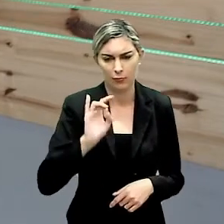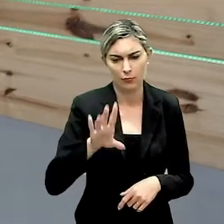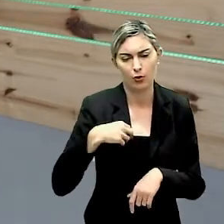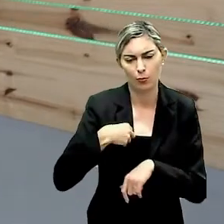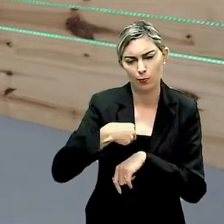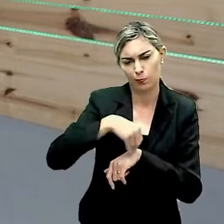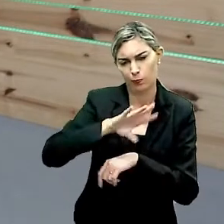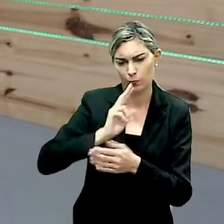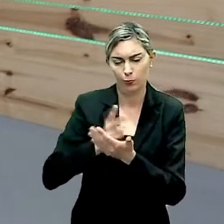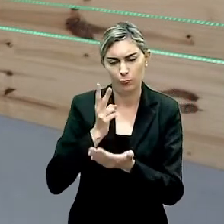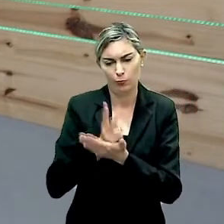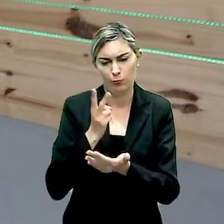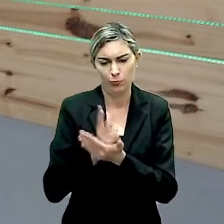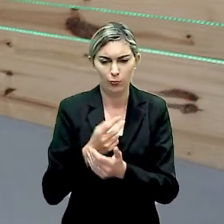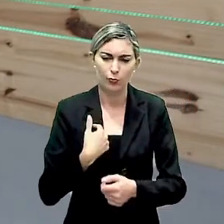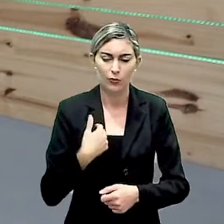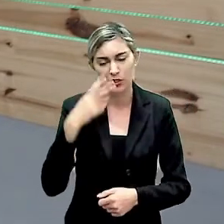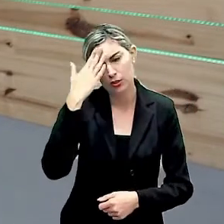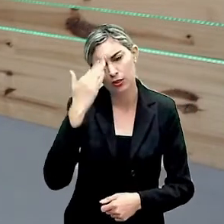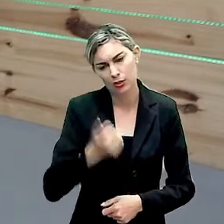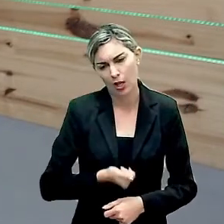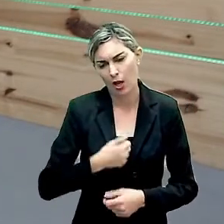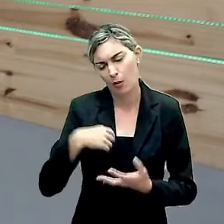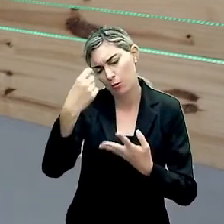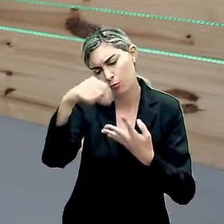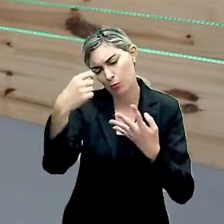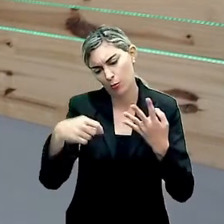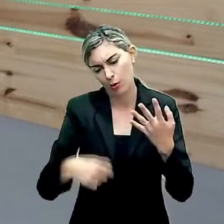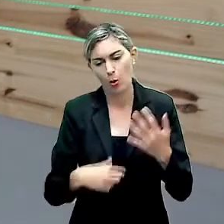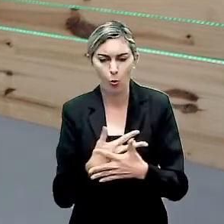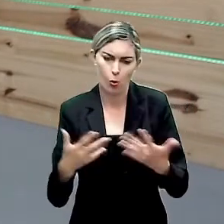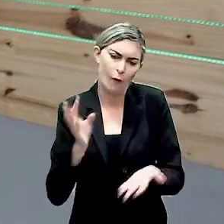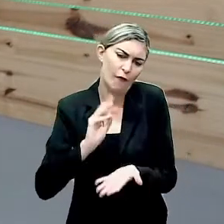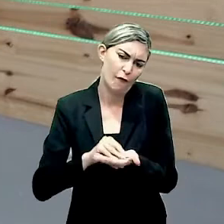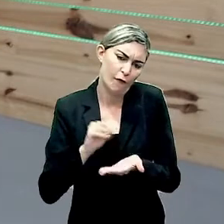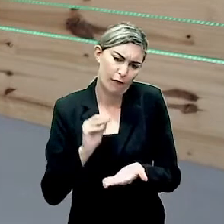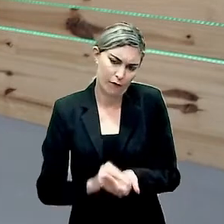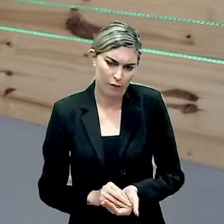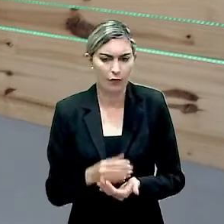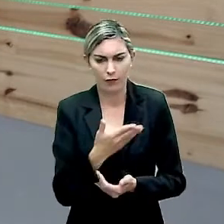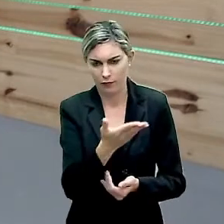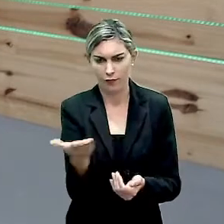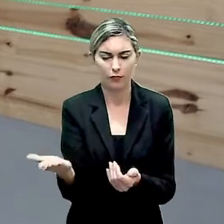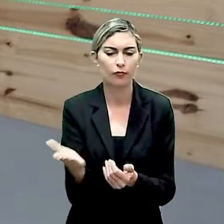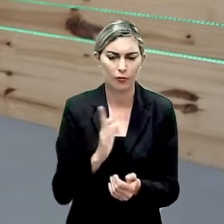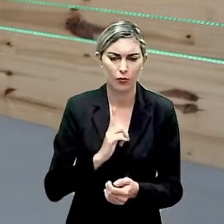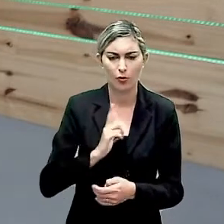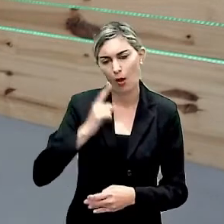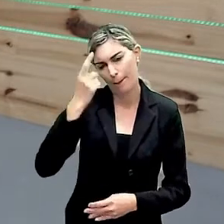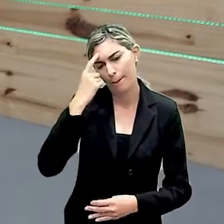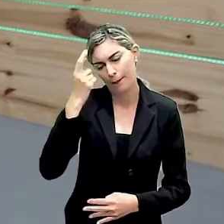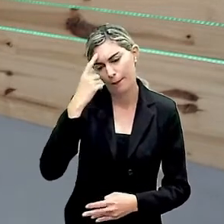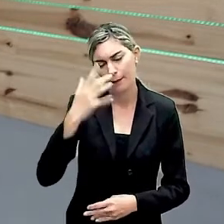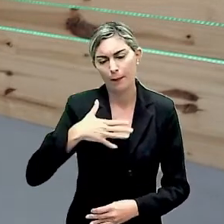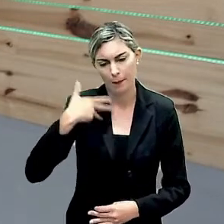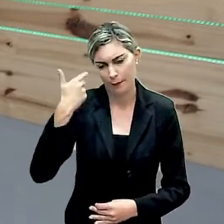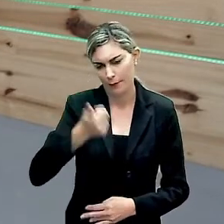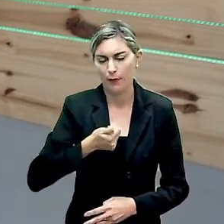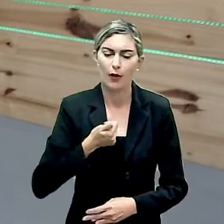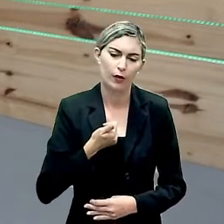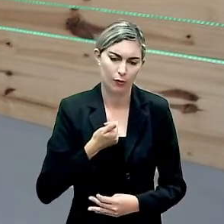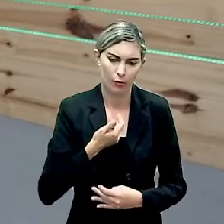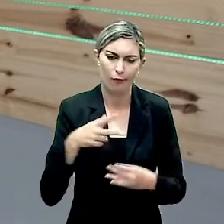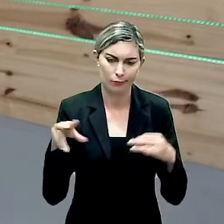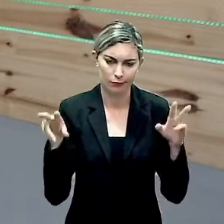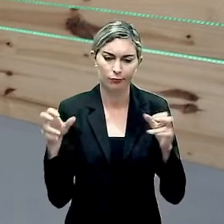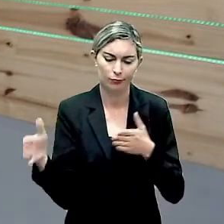dar continuidade e, quem sabe, pincelar alguma coisa que tenha faltado para que você possa ter essa noção melhor e maior sobre